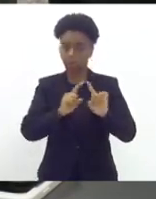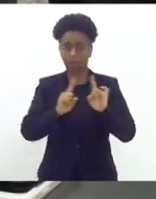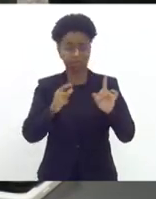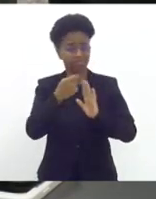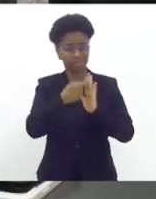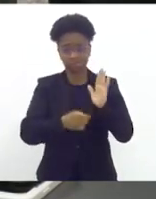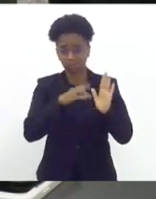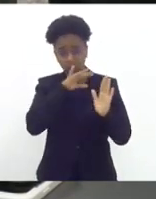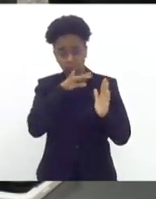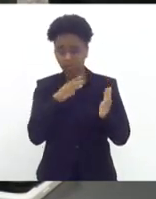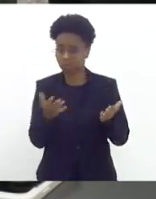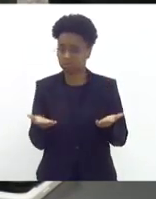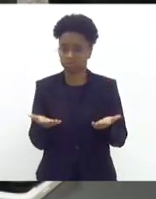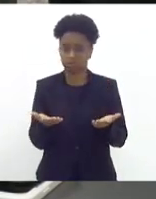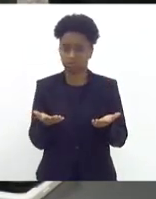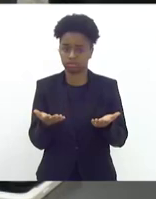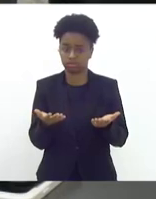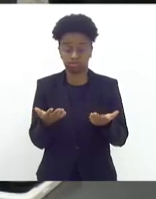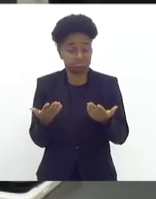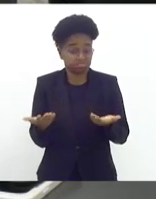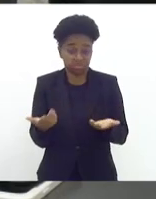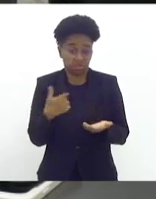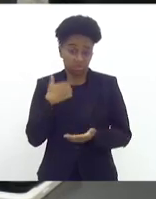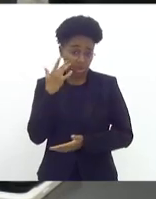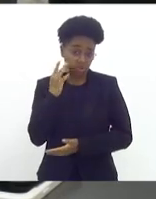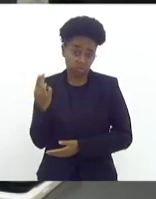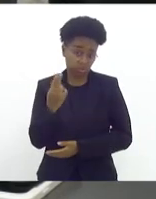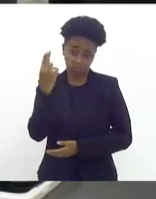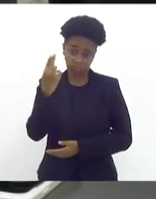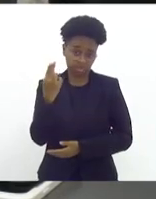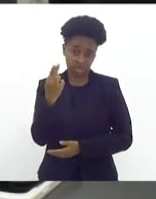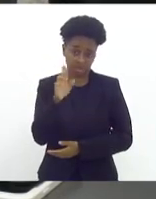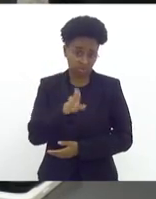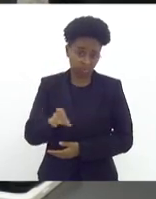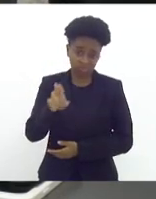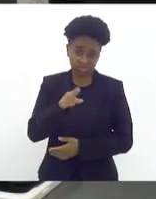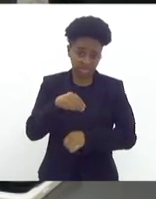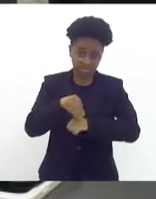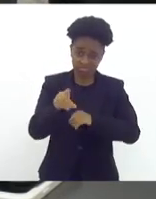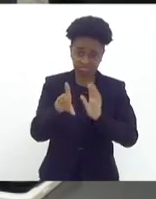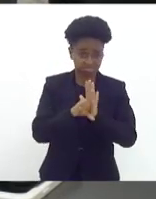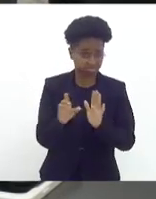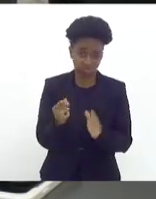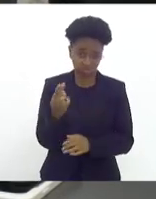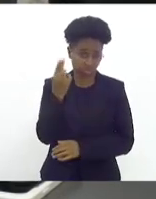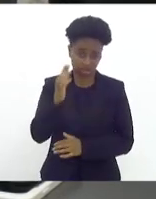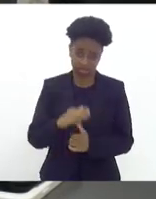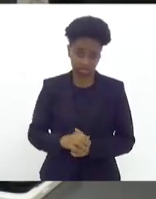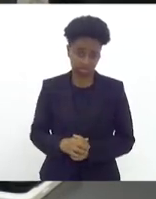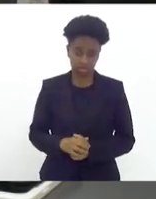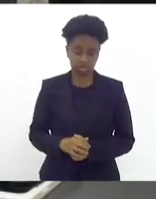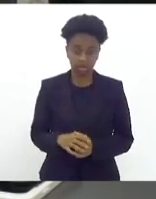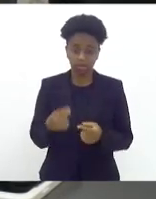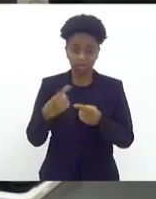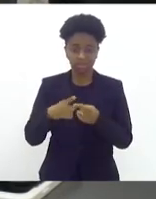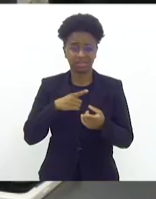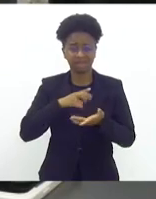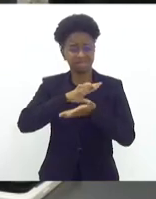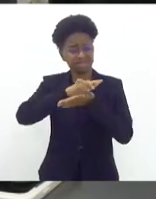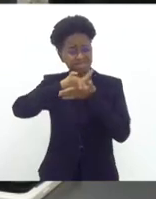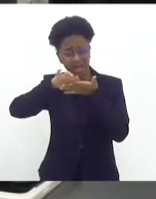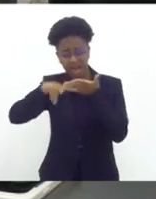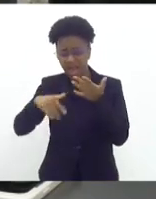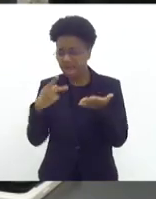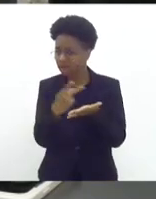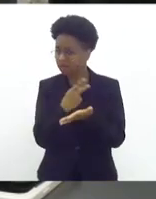muito ruim e, ao meu ver, não se presta nem para servir como uma indicação legislativa, porque ele é eivado de erros que